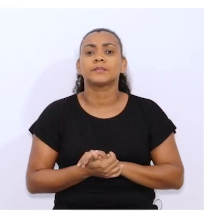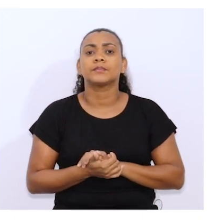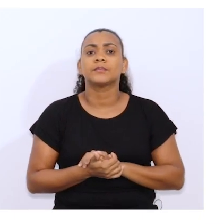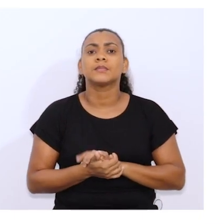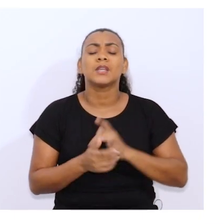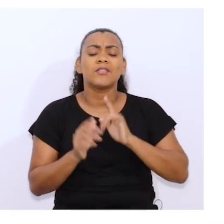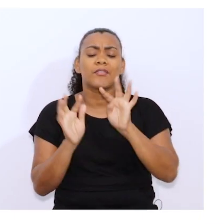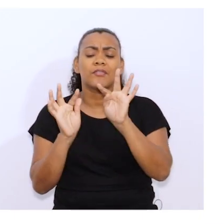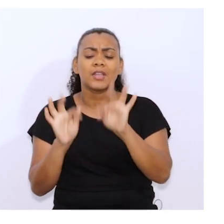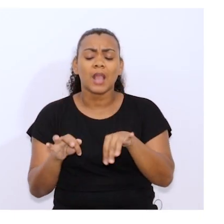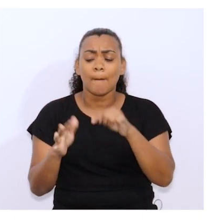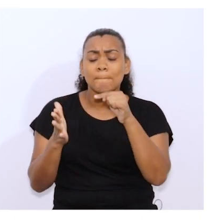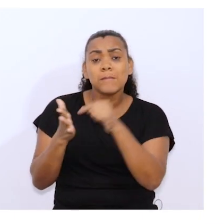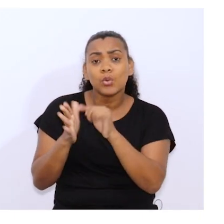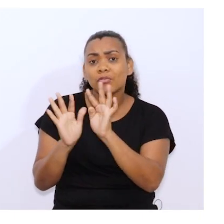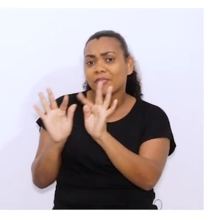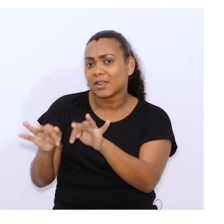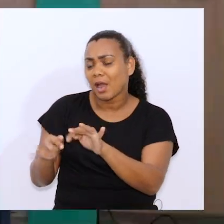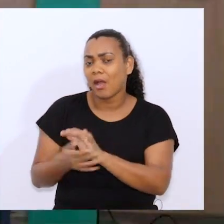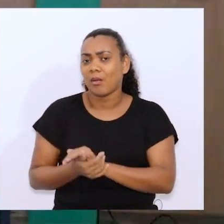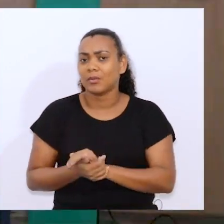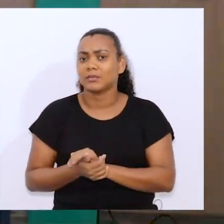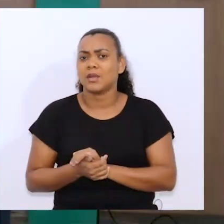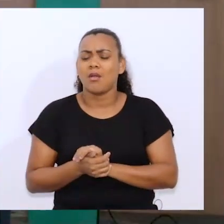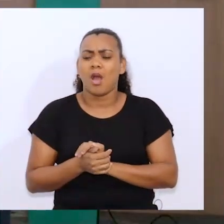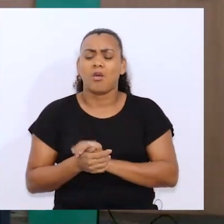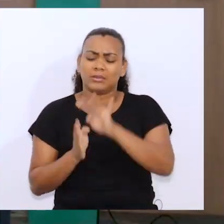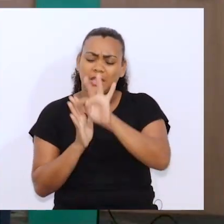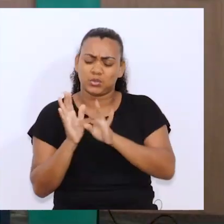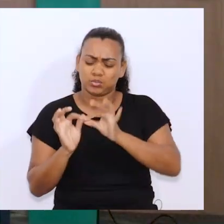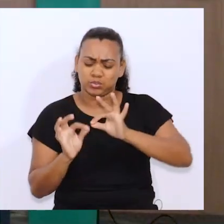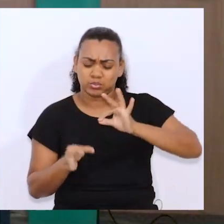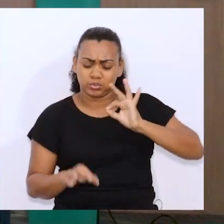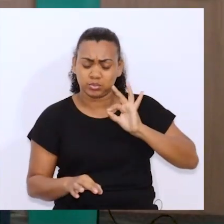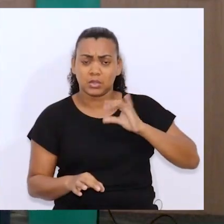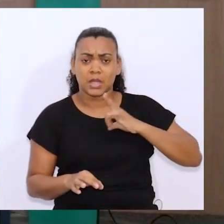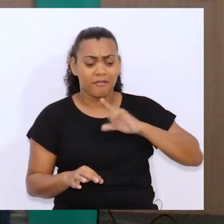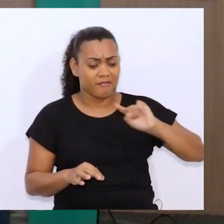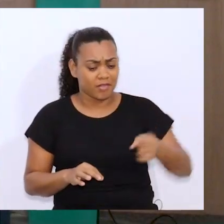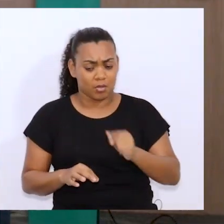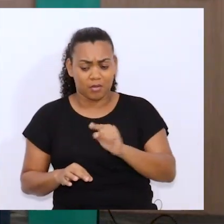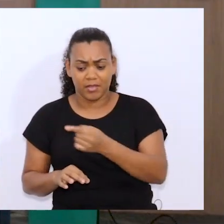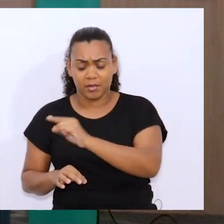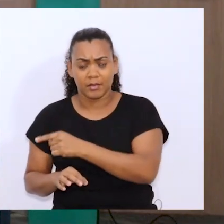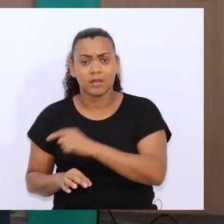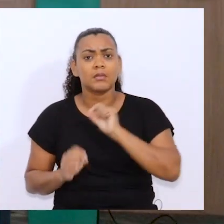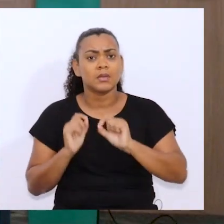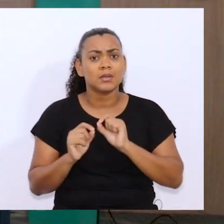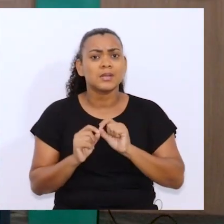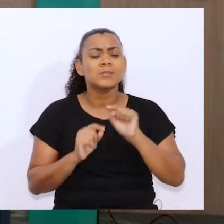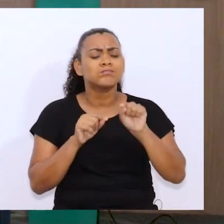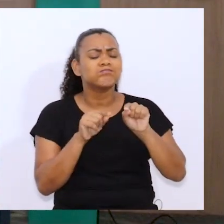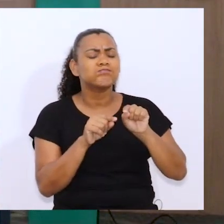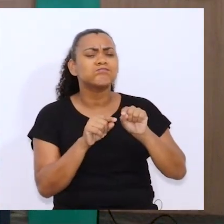ele termina com ponto final. Ao longo do texto, temos a vírgula, que é um